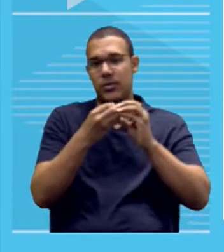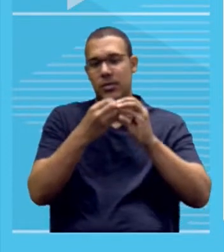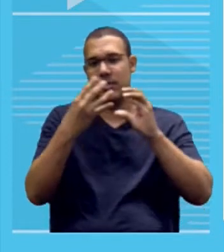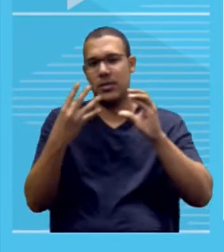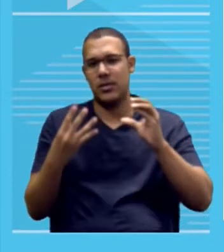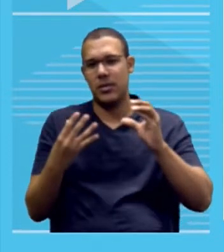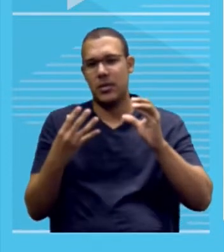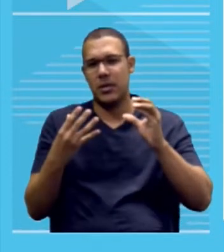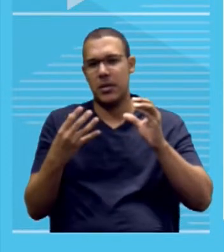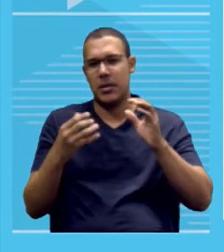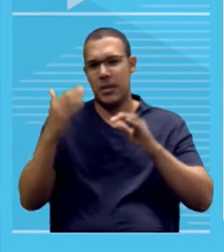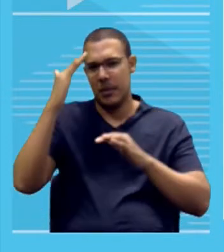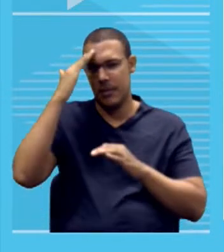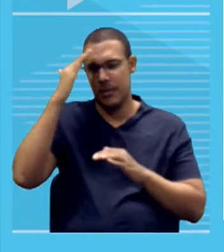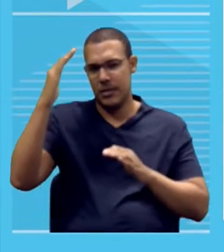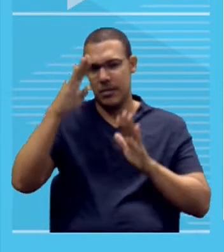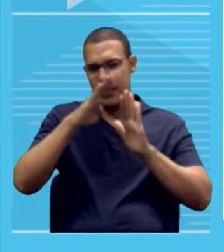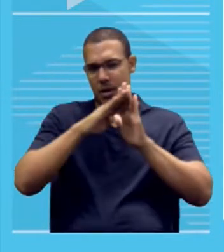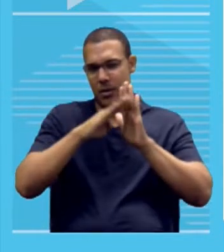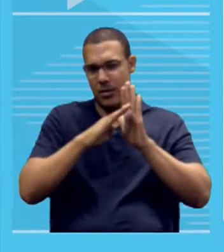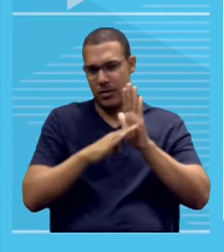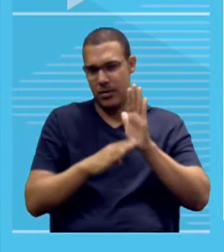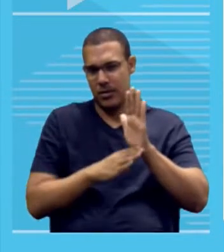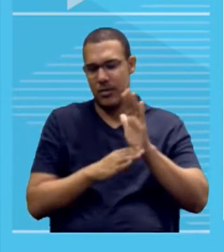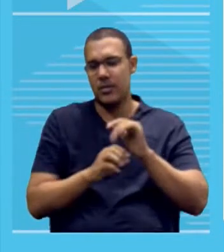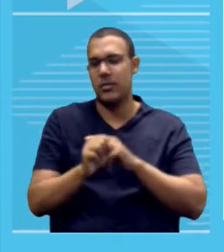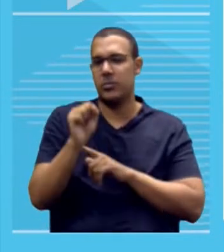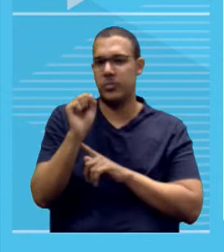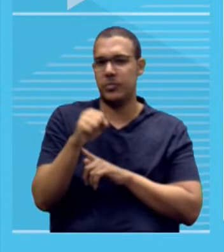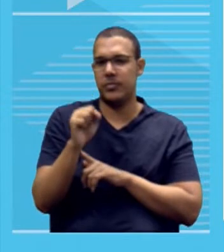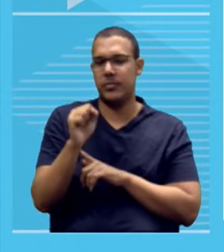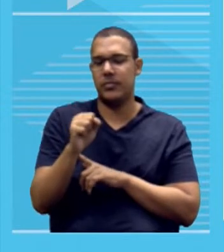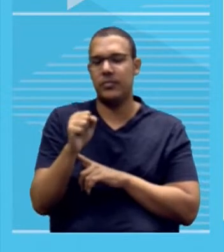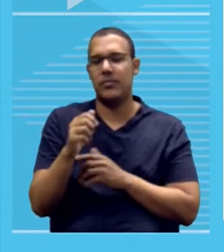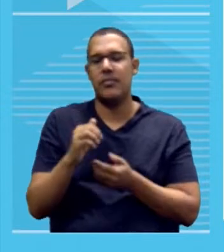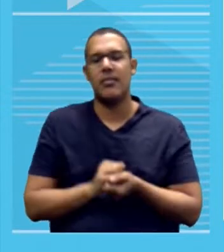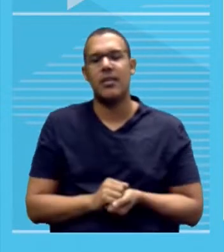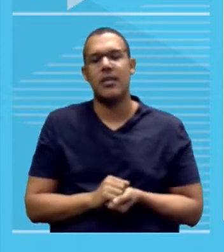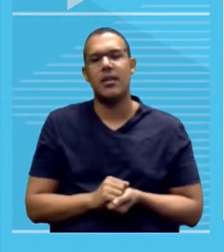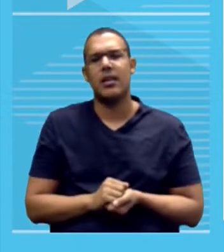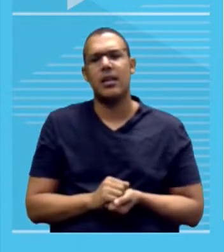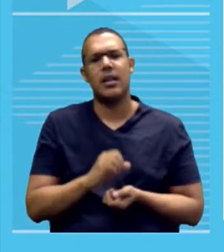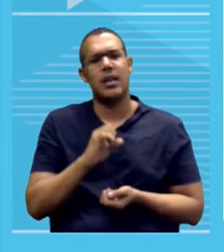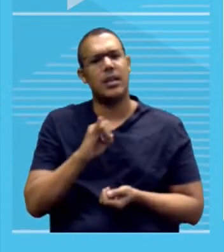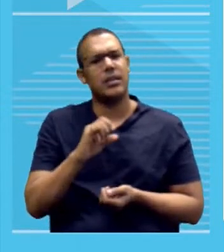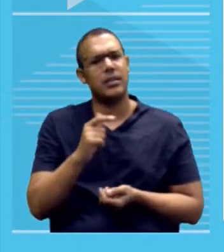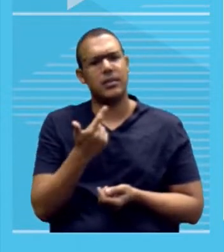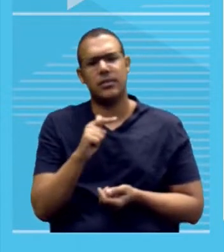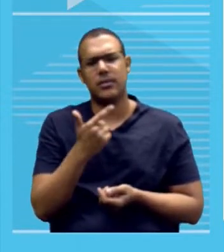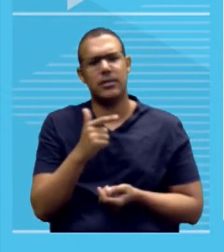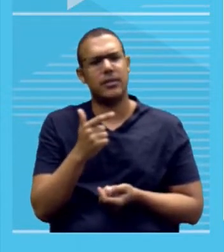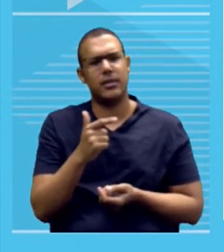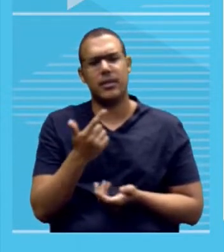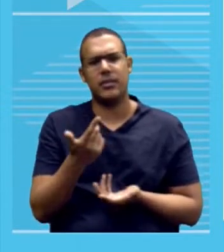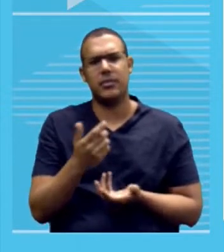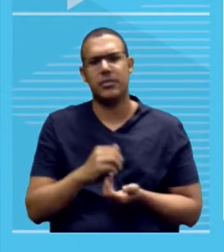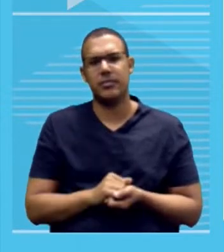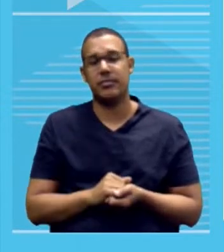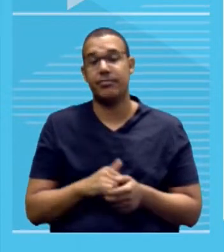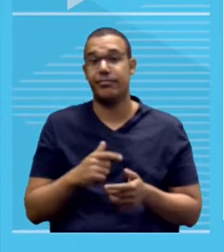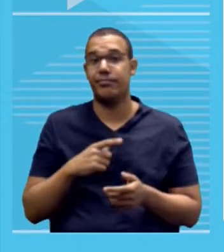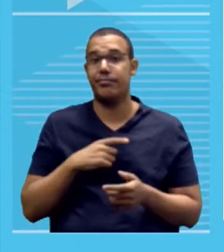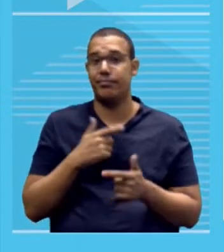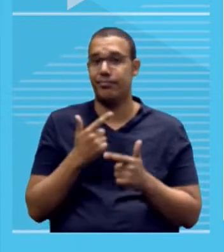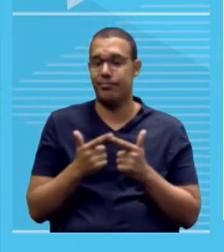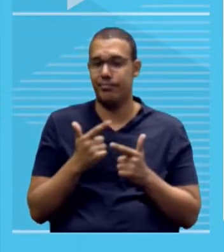centrais para receita Obrigatoriamente eu só ensino se não tiver um desses pontos Aí é problema